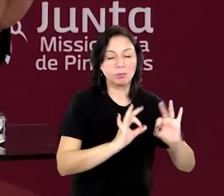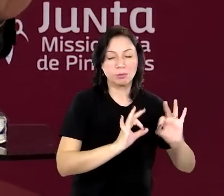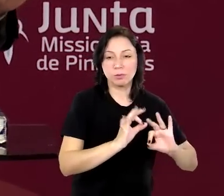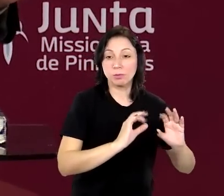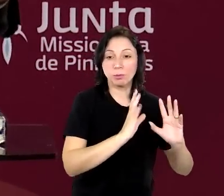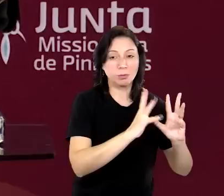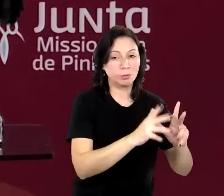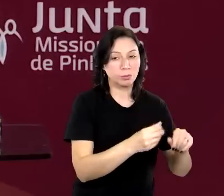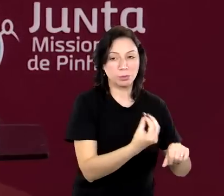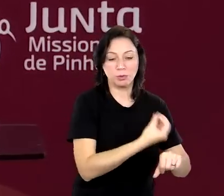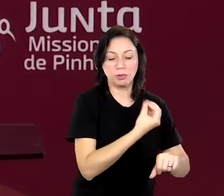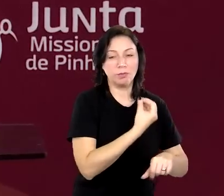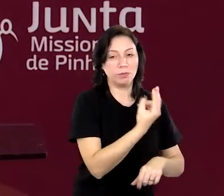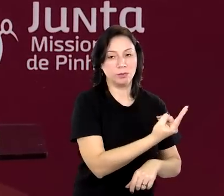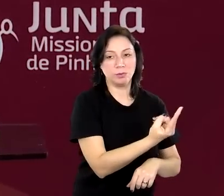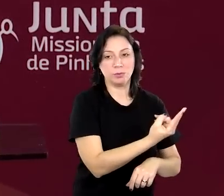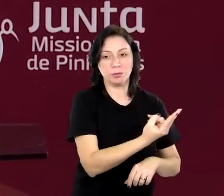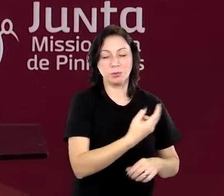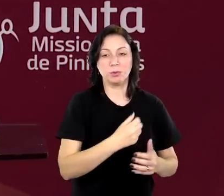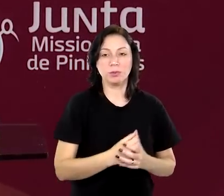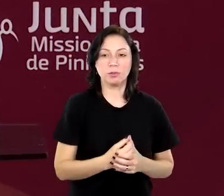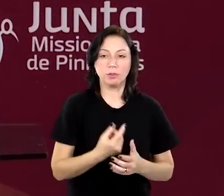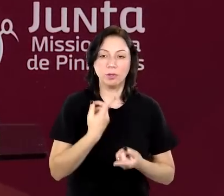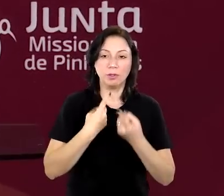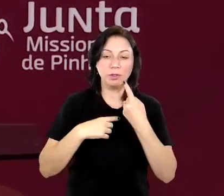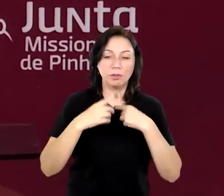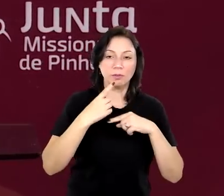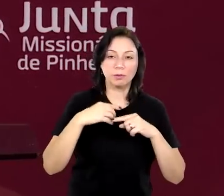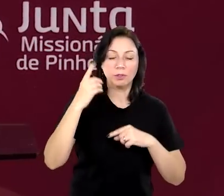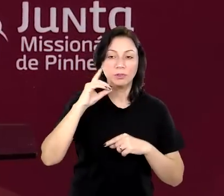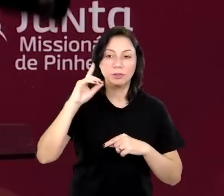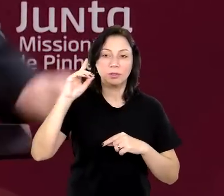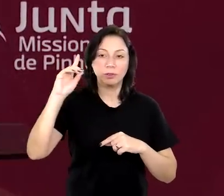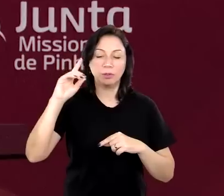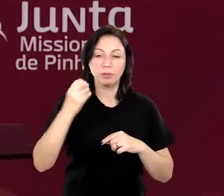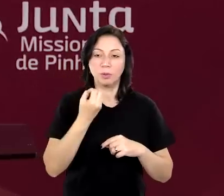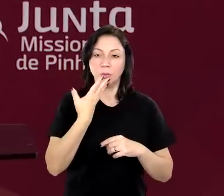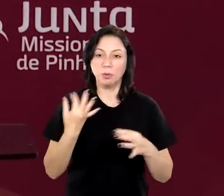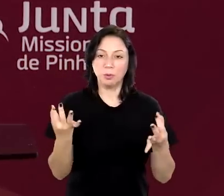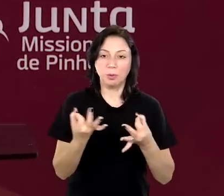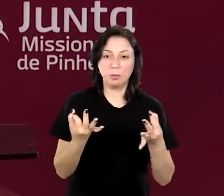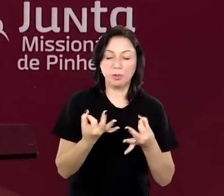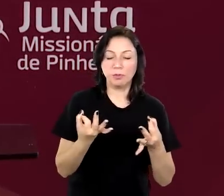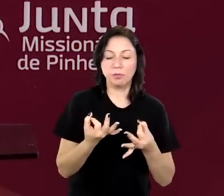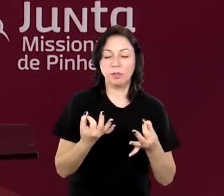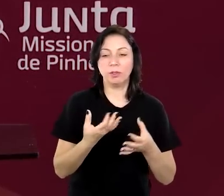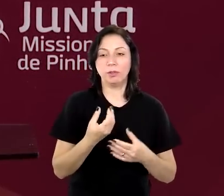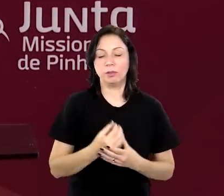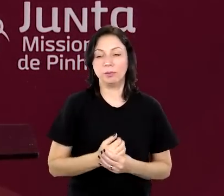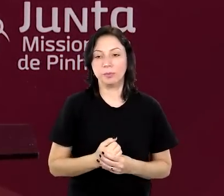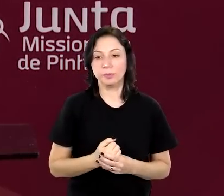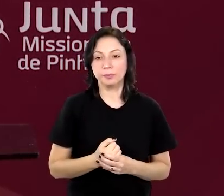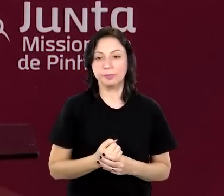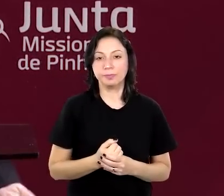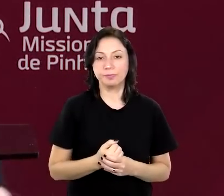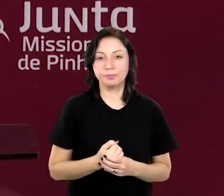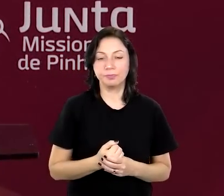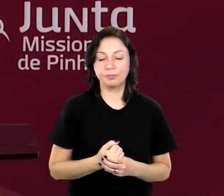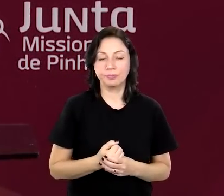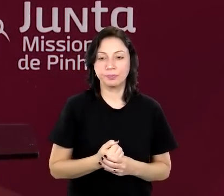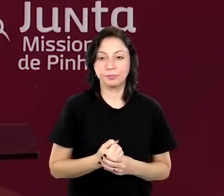melhor. A vontade de Deus, ela é boa, perfeita e agradável. Deus